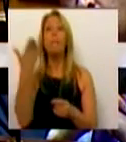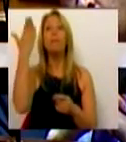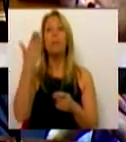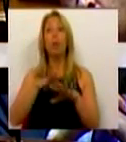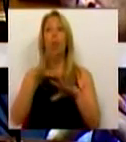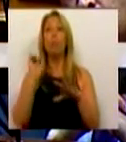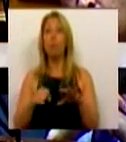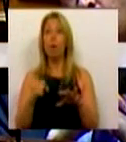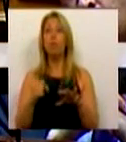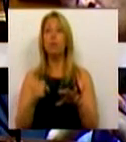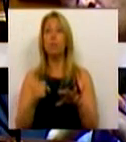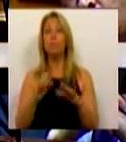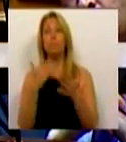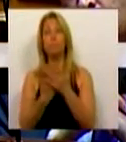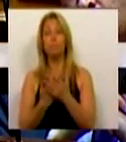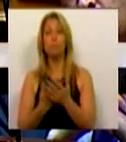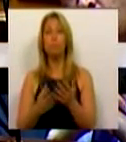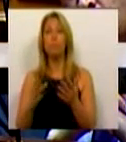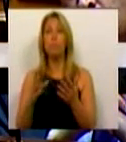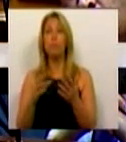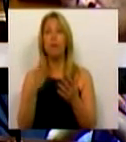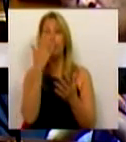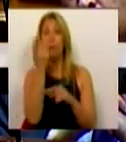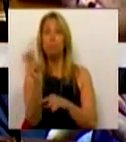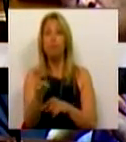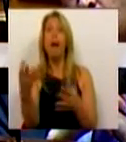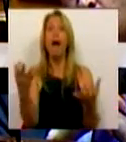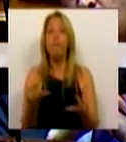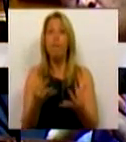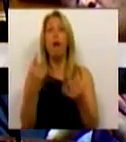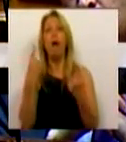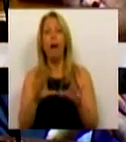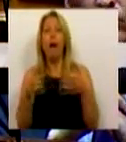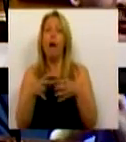respeito ao acionamento de mecanismos de respostas. Foram efetuadas